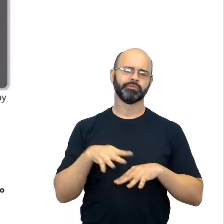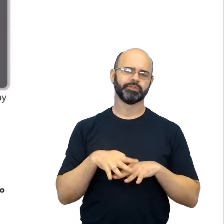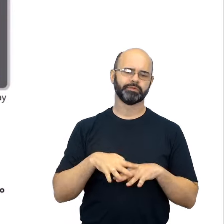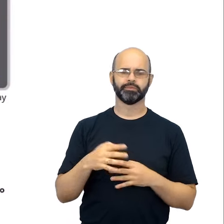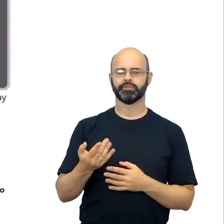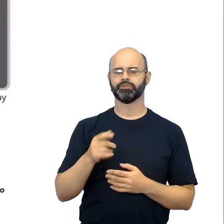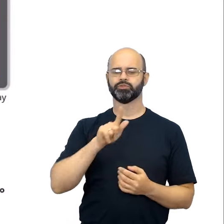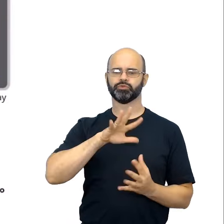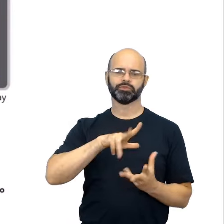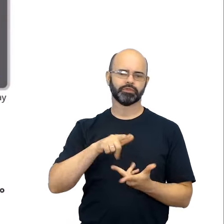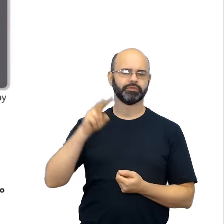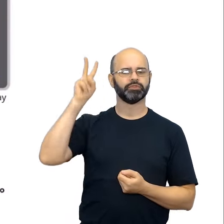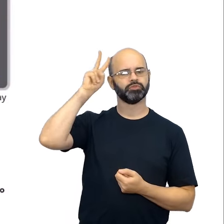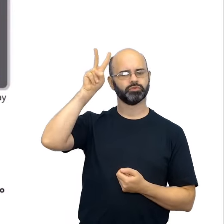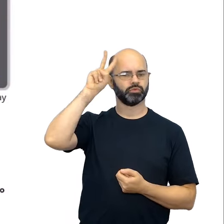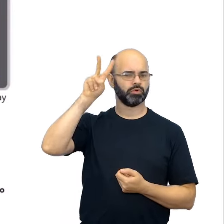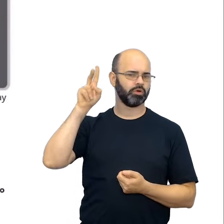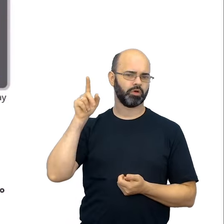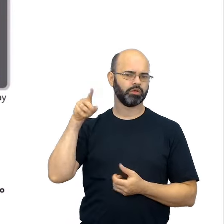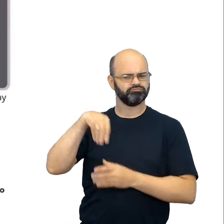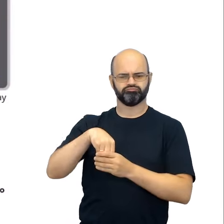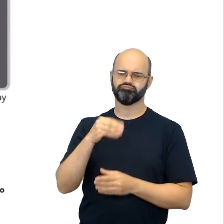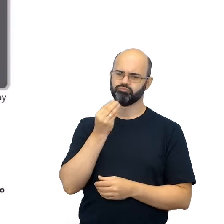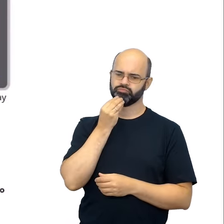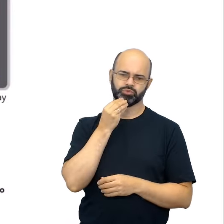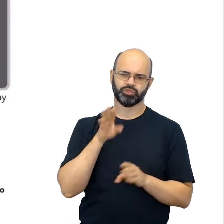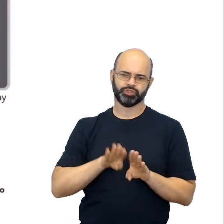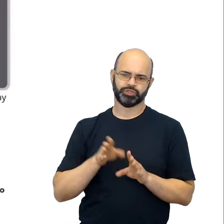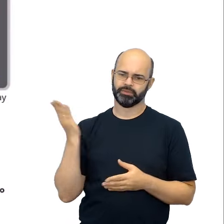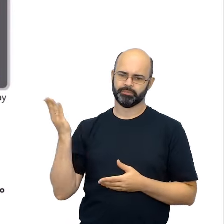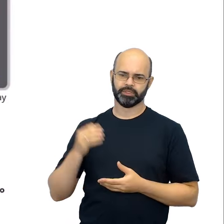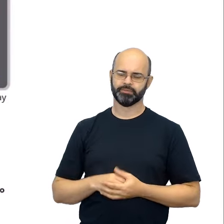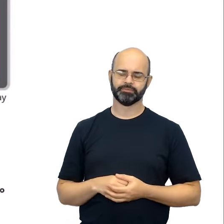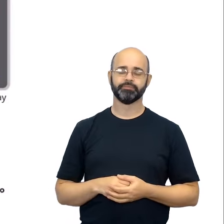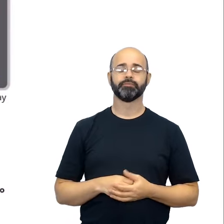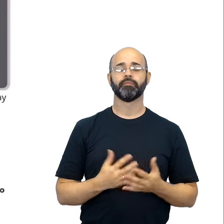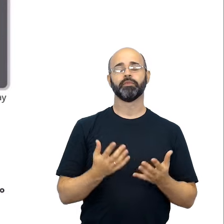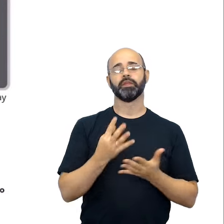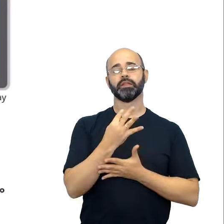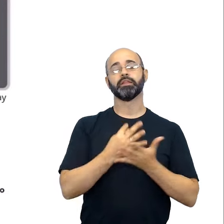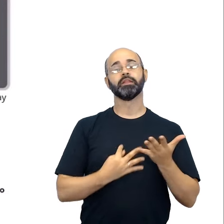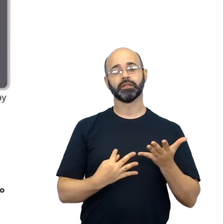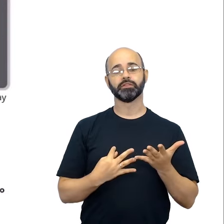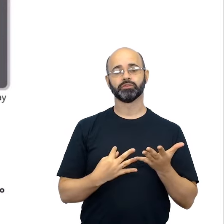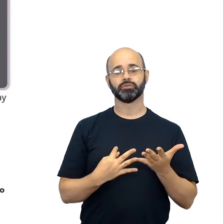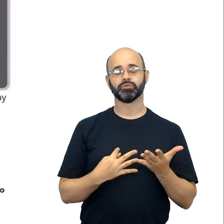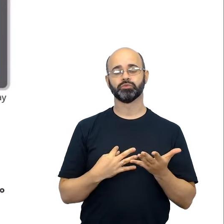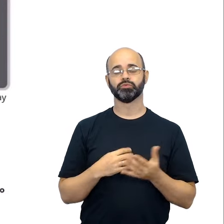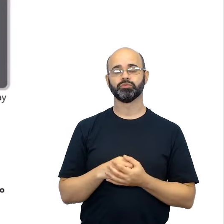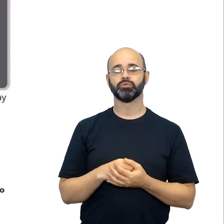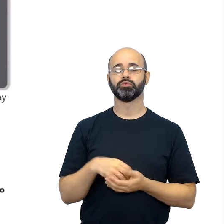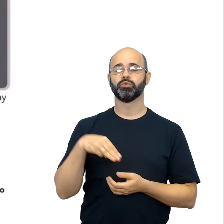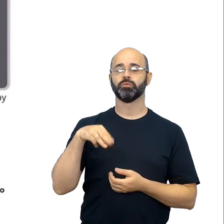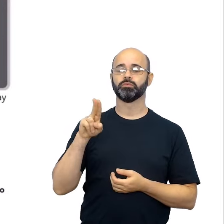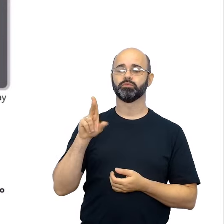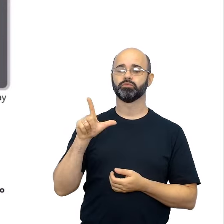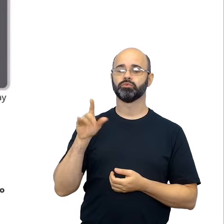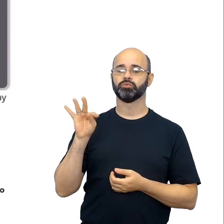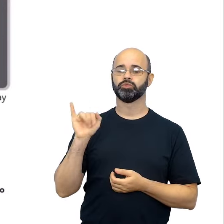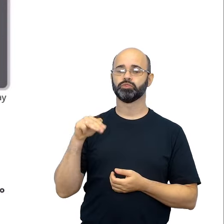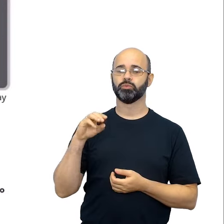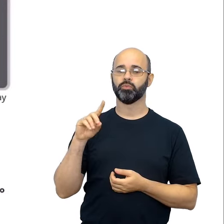geografia, história, poderiam estar aqui. Como produzir textos multimodais e multissemióticos com base em coleta de dados?